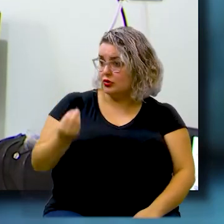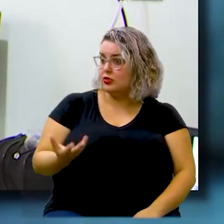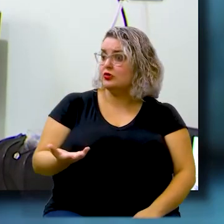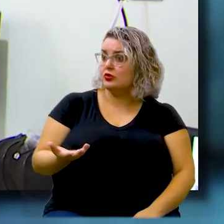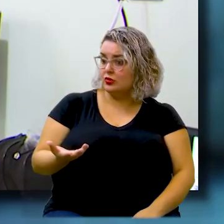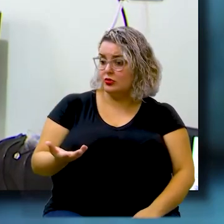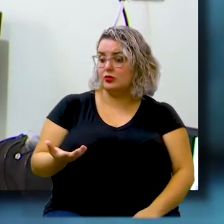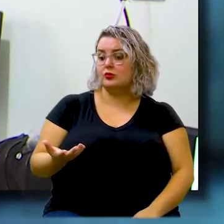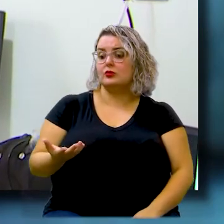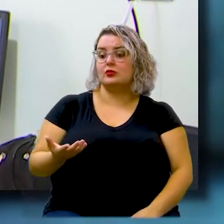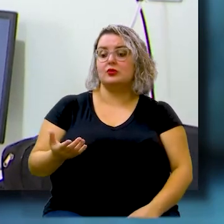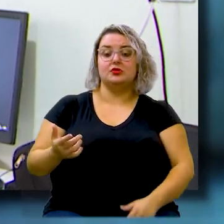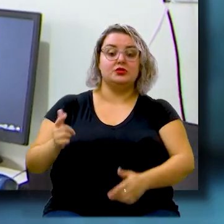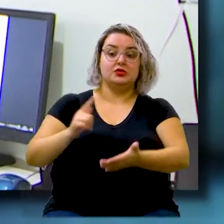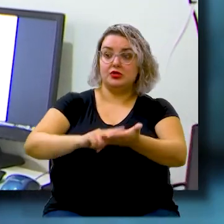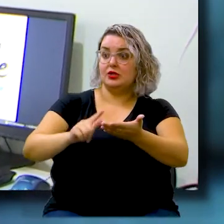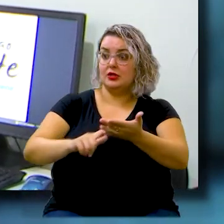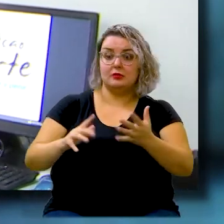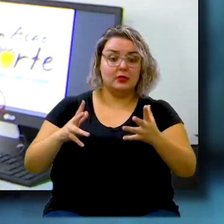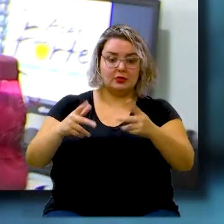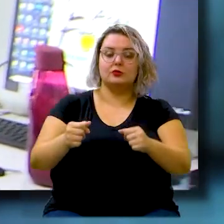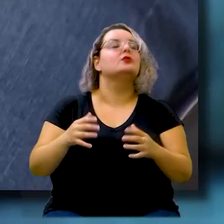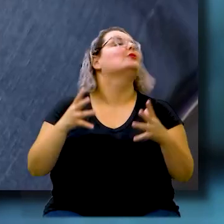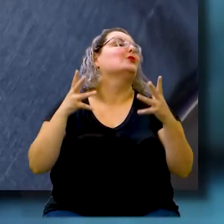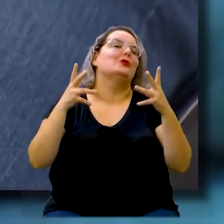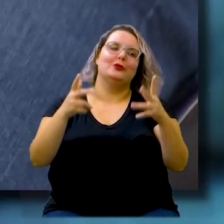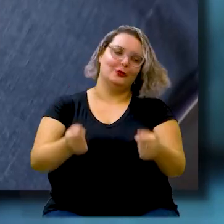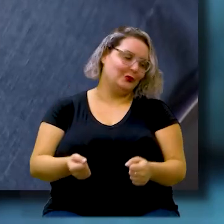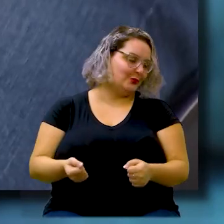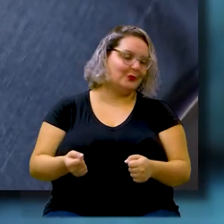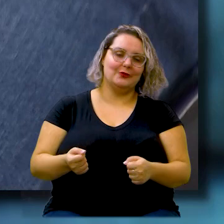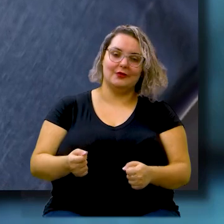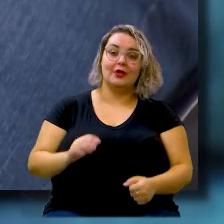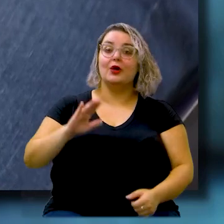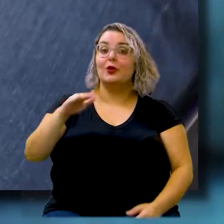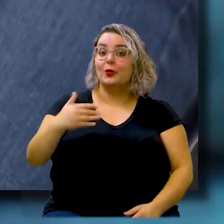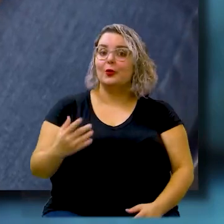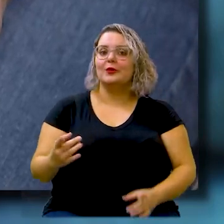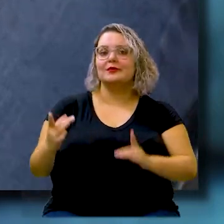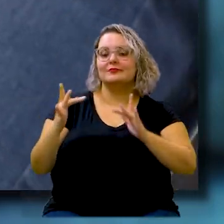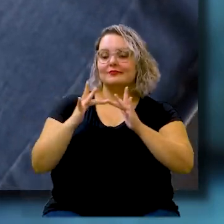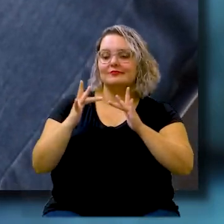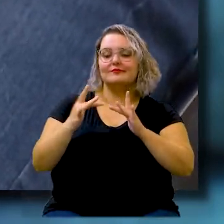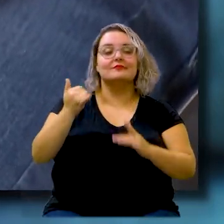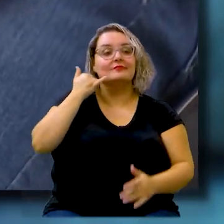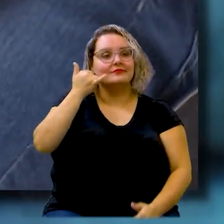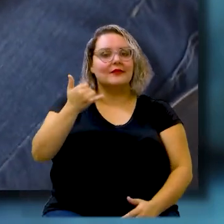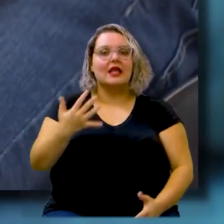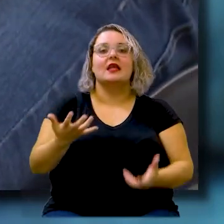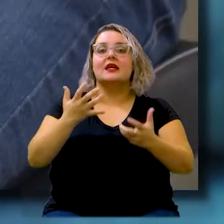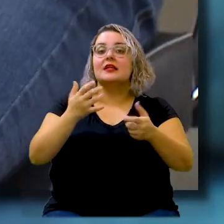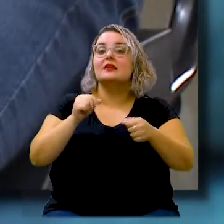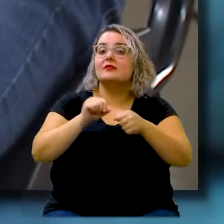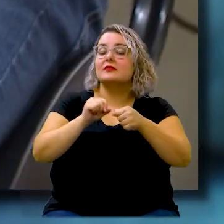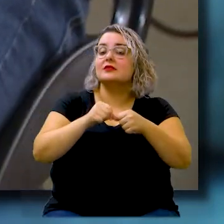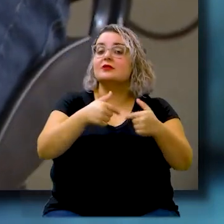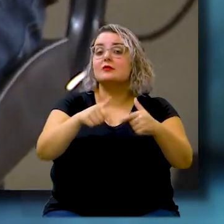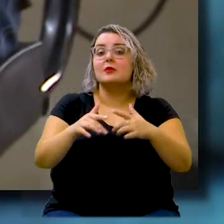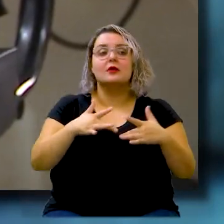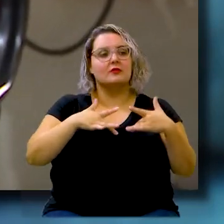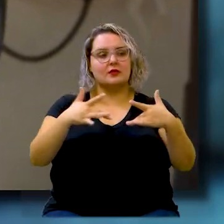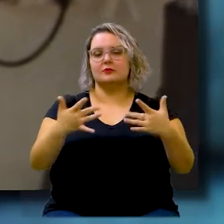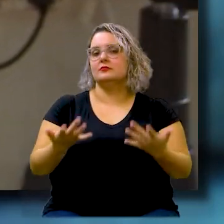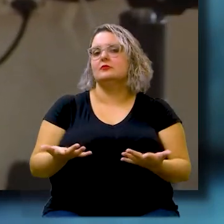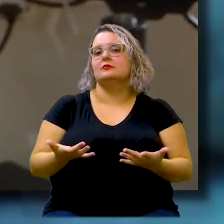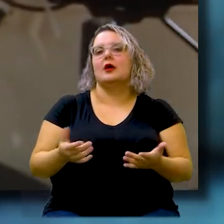de varrer o local, serve tudo, né? Tudo. Quando alguém entra em contato conosco querendo fazer um trabalho voluntário, a primeira